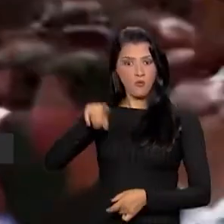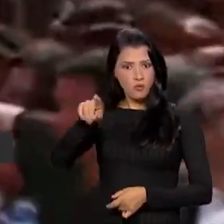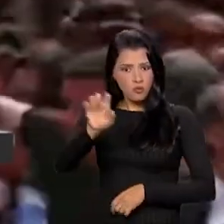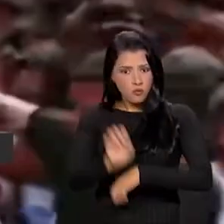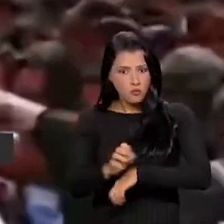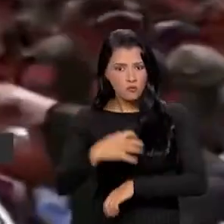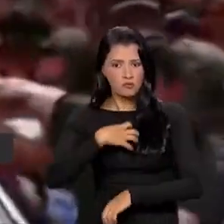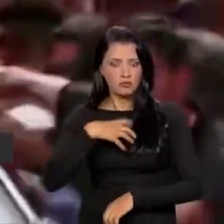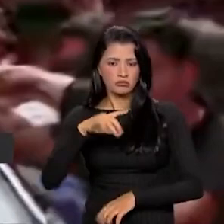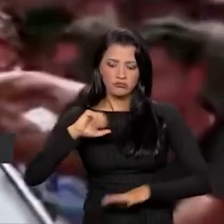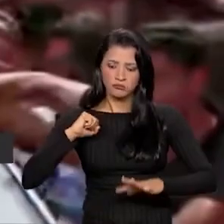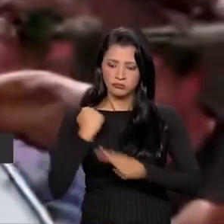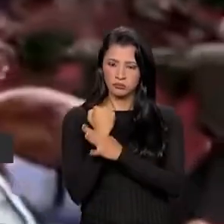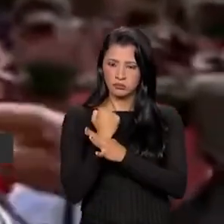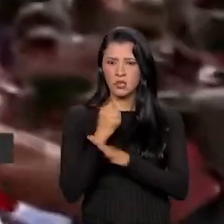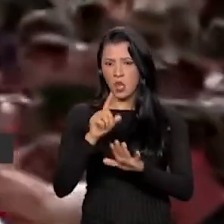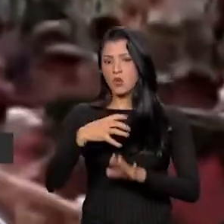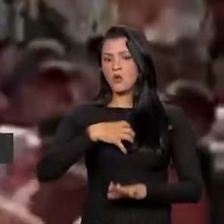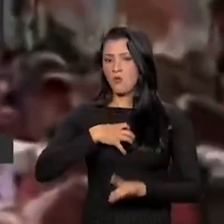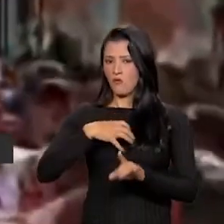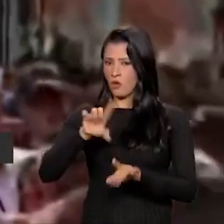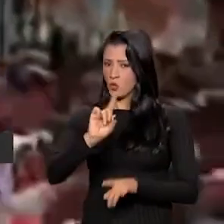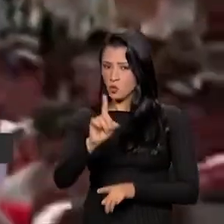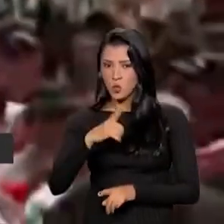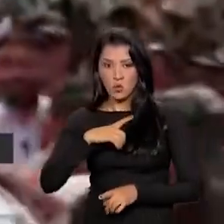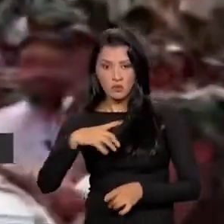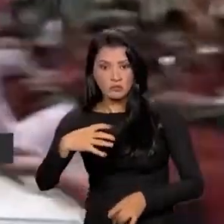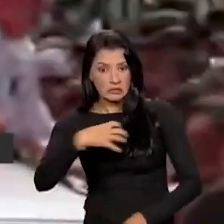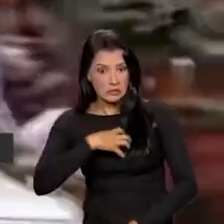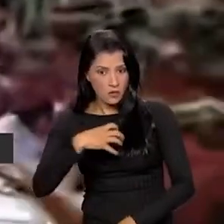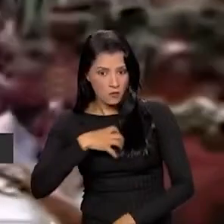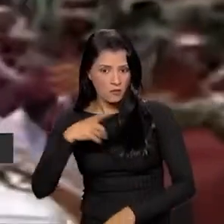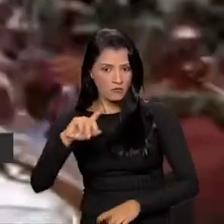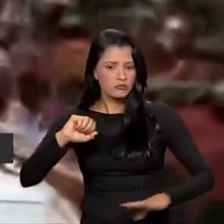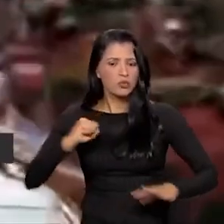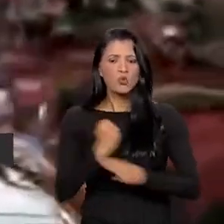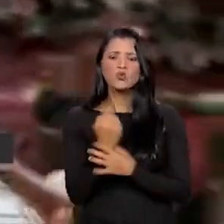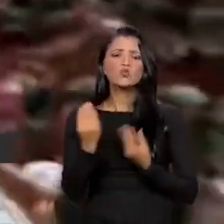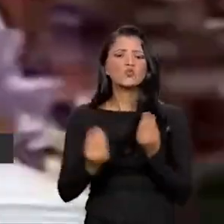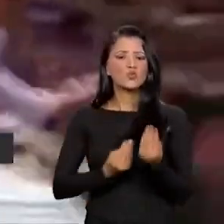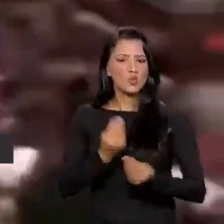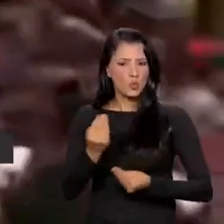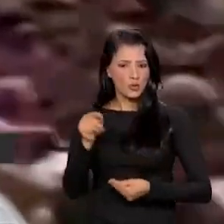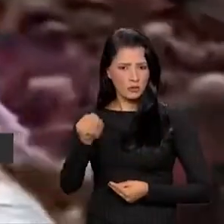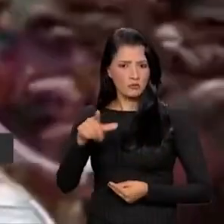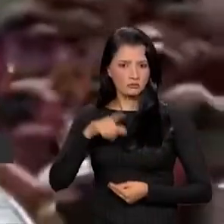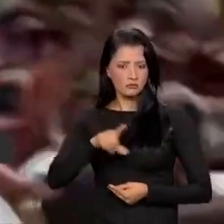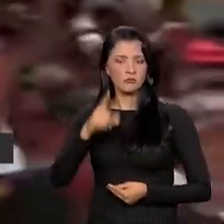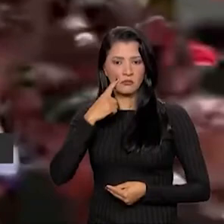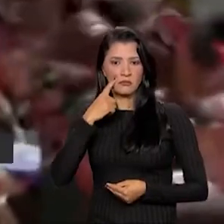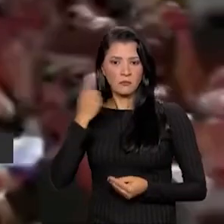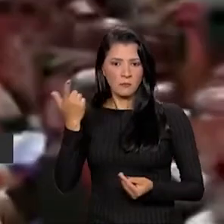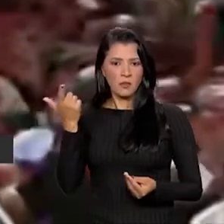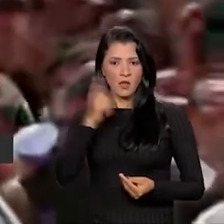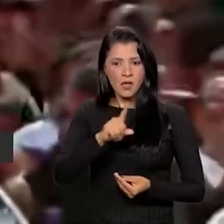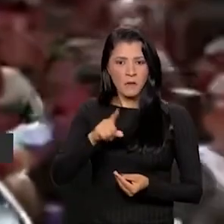para garantir... Em Salvador não, na Bahia, né, como um todo, para garantir a adesão de Portugal